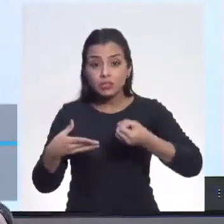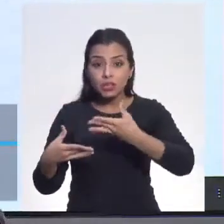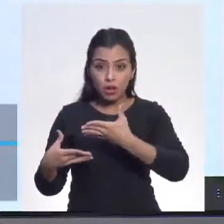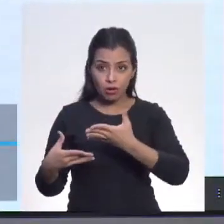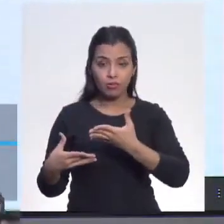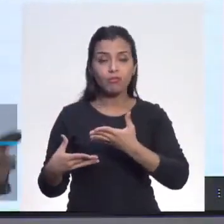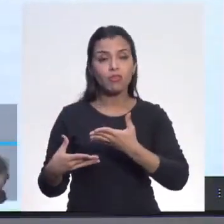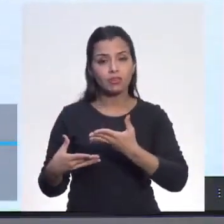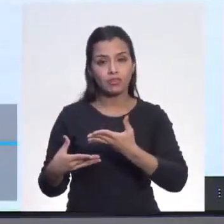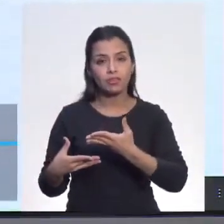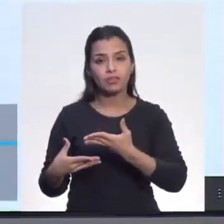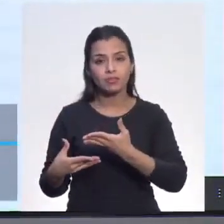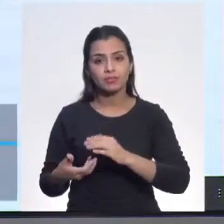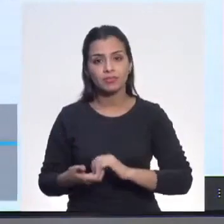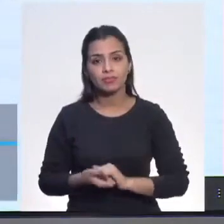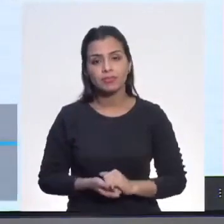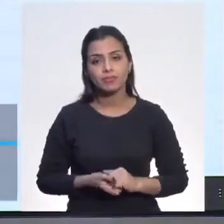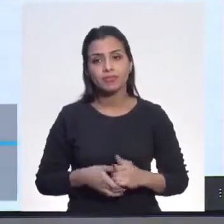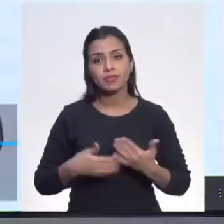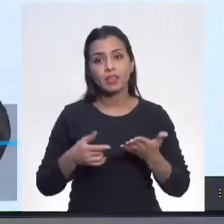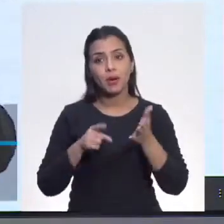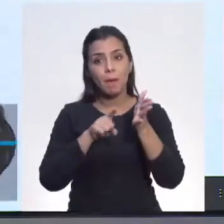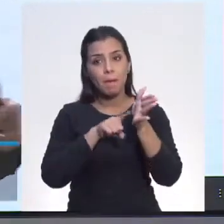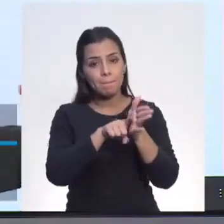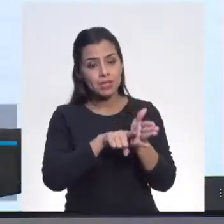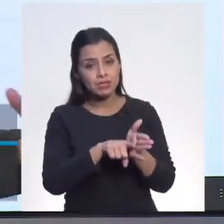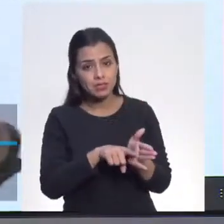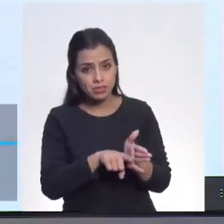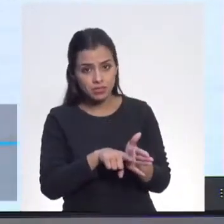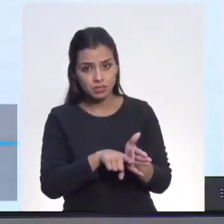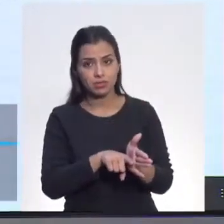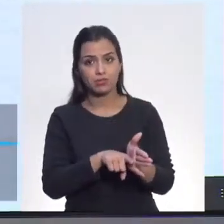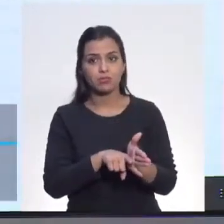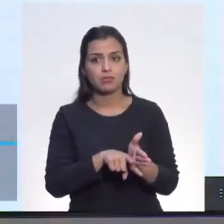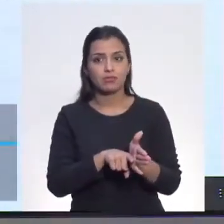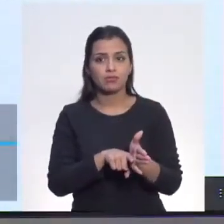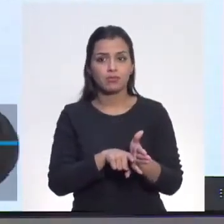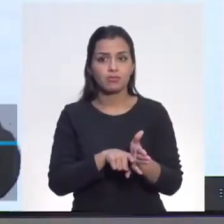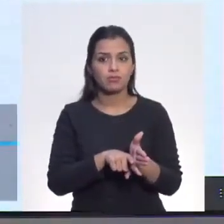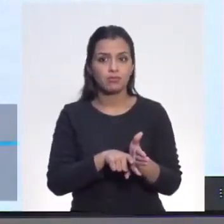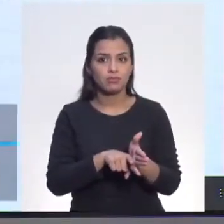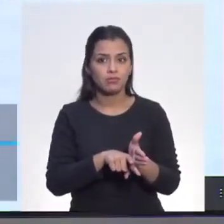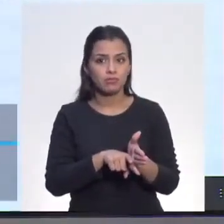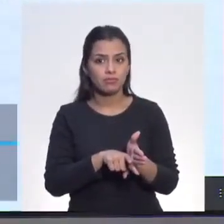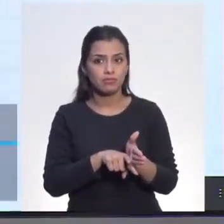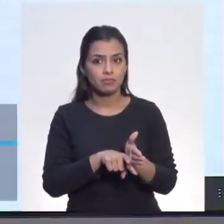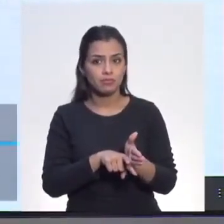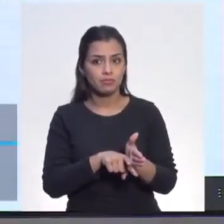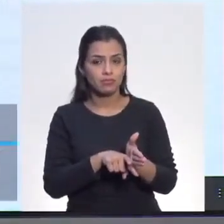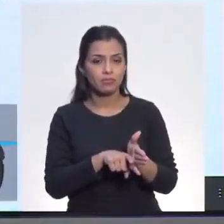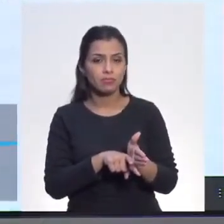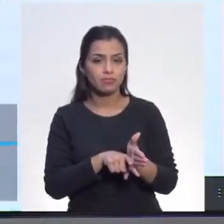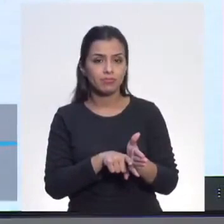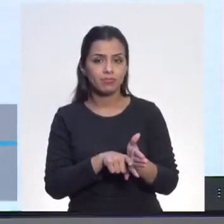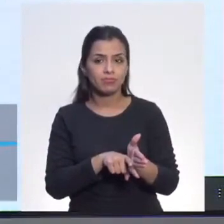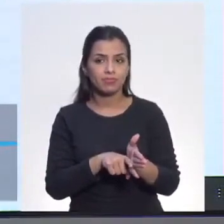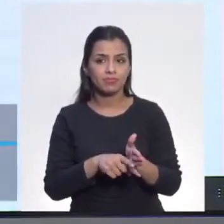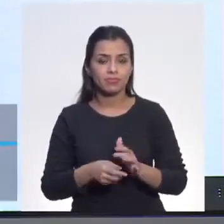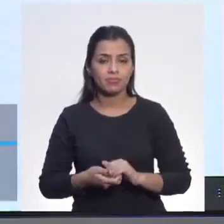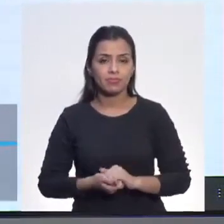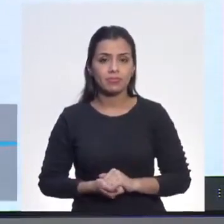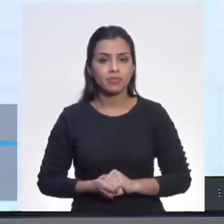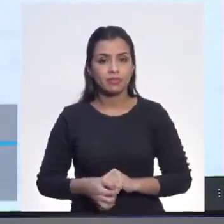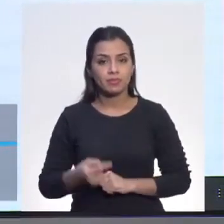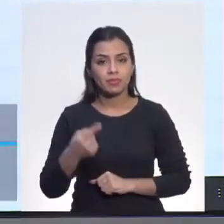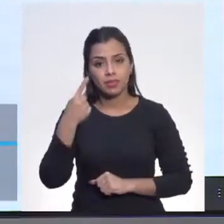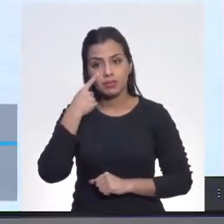Idade Média. Então, esse pesquisador ele vai atrás de todos os subsídios que ele puder, passar essa informação para a gente, para que a gente possa, então, estar